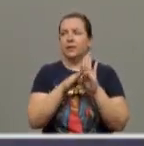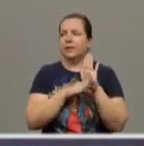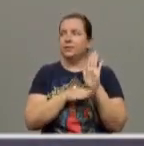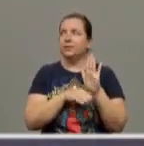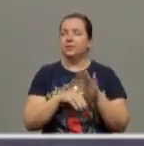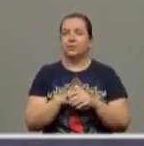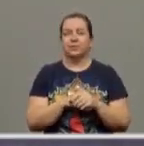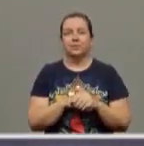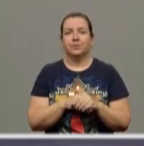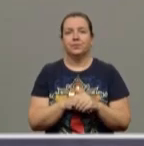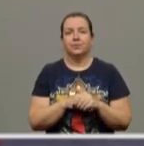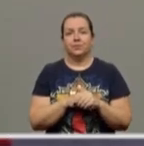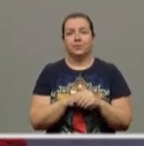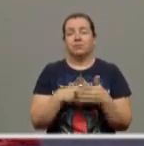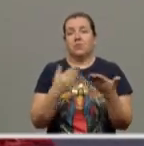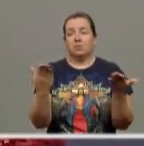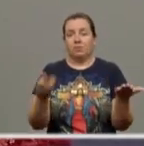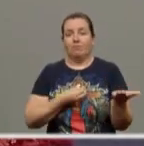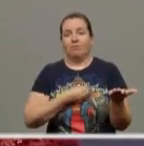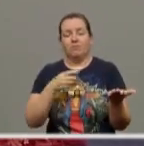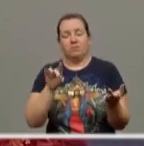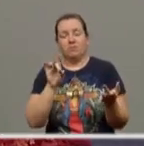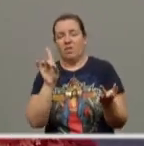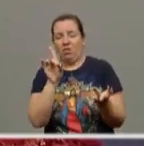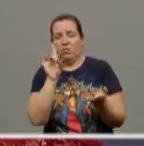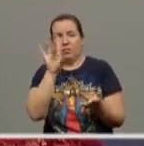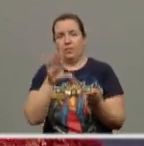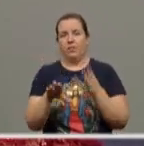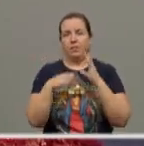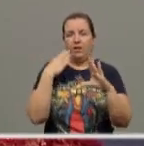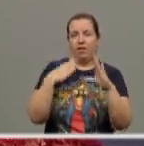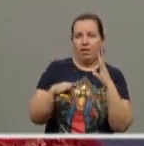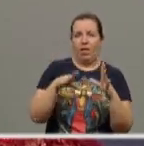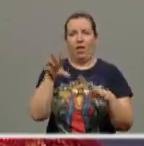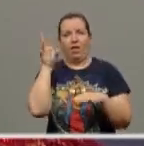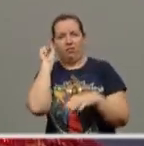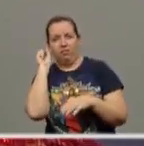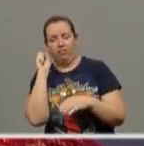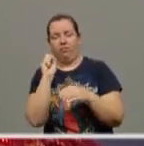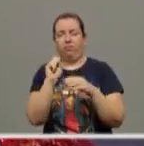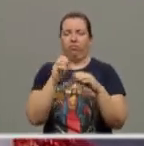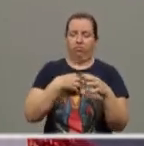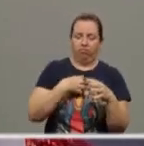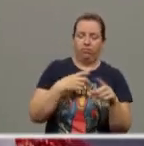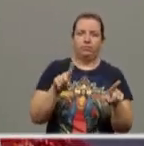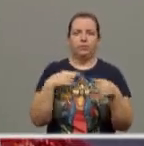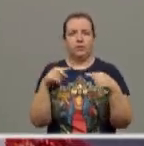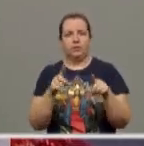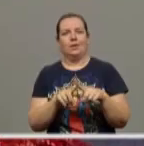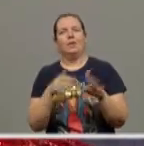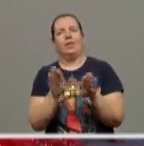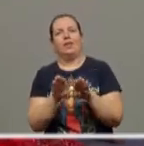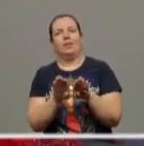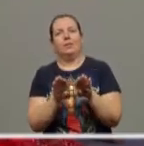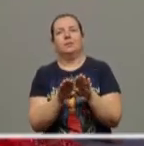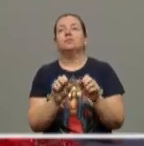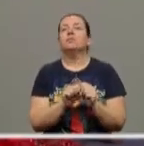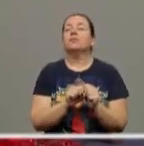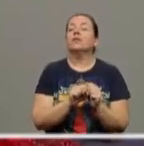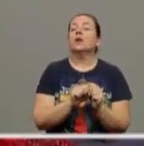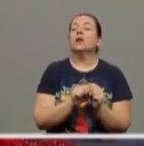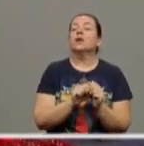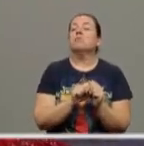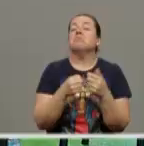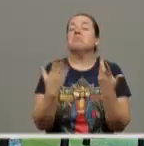simplesmente participar do momento de música, você ouvir música e a gente expor o Santíssimo e algo que parece que poderia